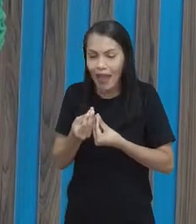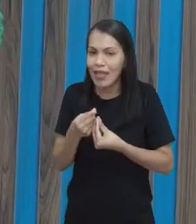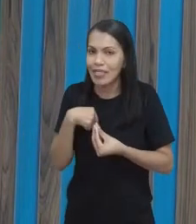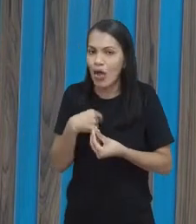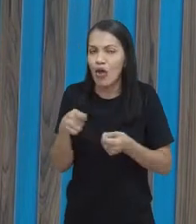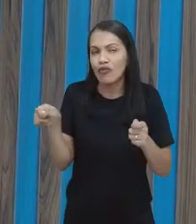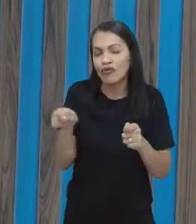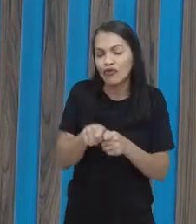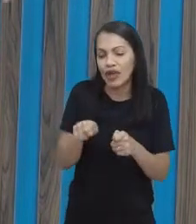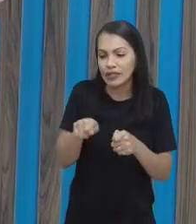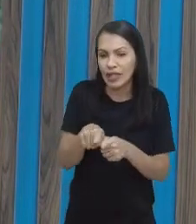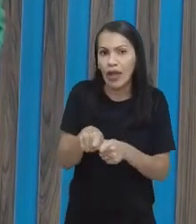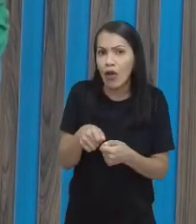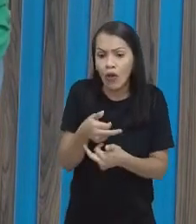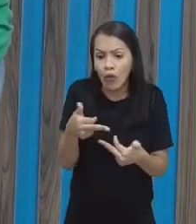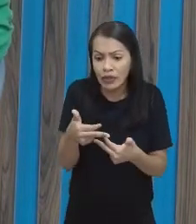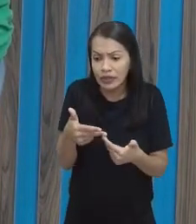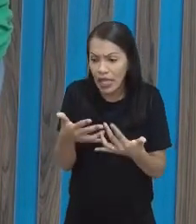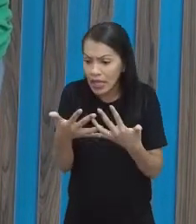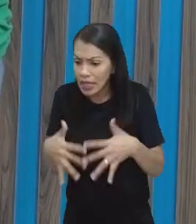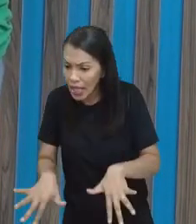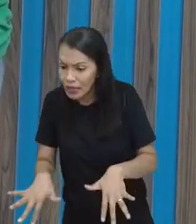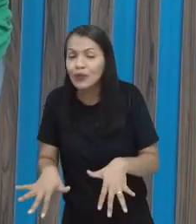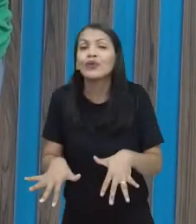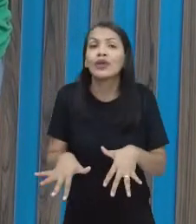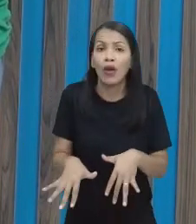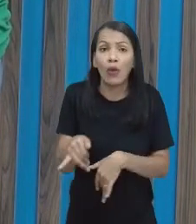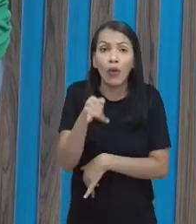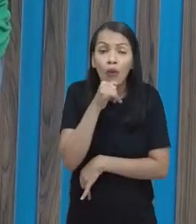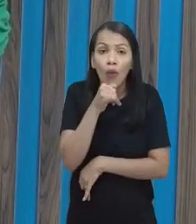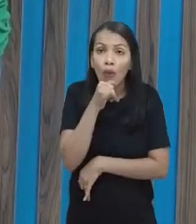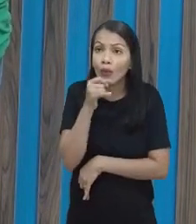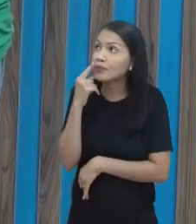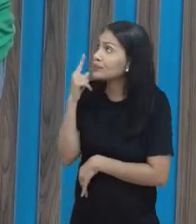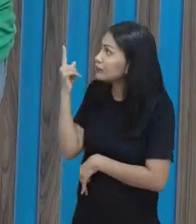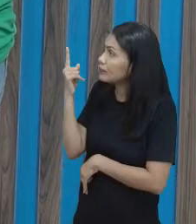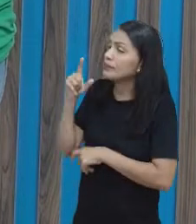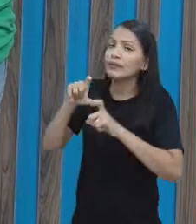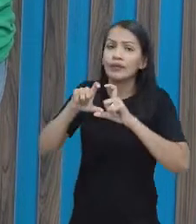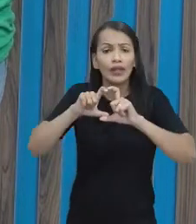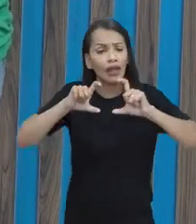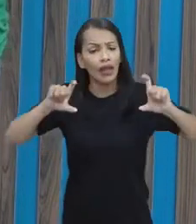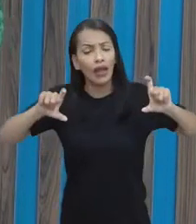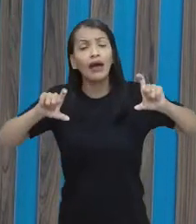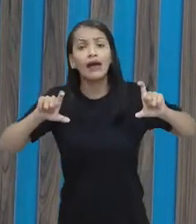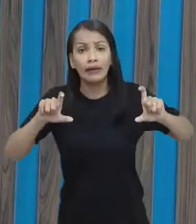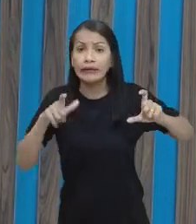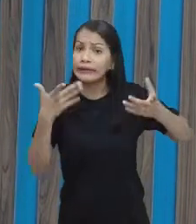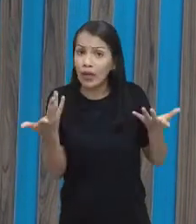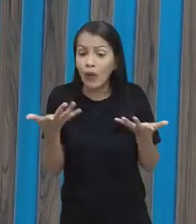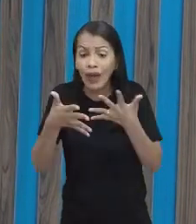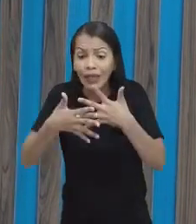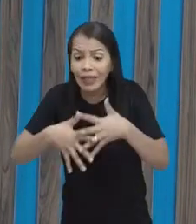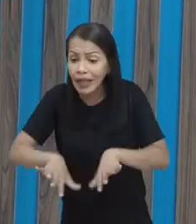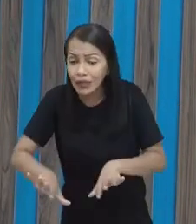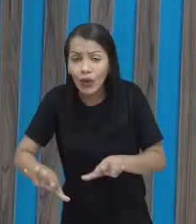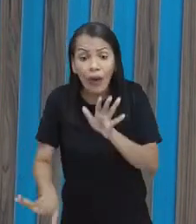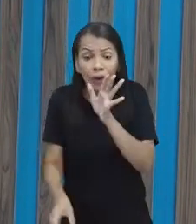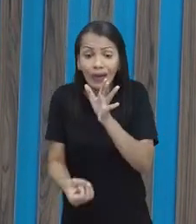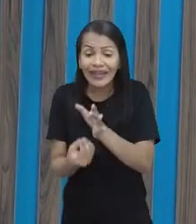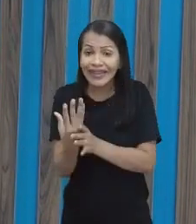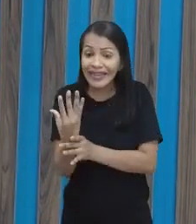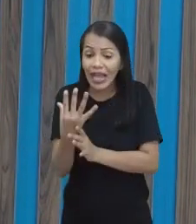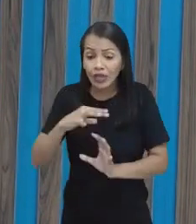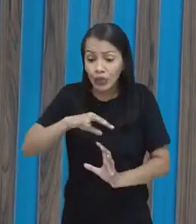né? Uma coisa natural, é um recurso natural, tá certo? Olha só o nome, ó. Recurso natural, né? Vem